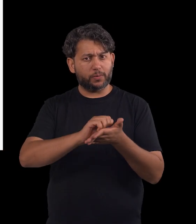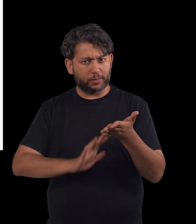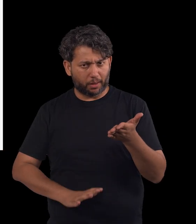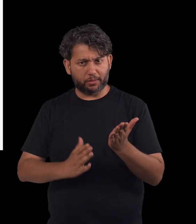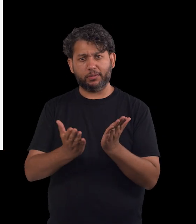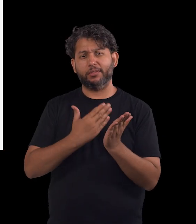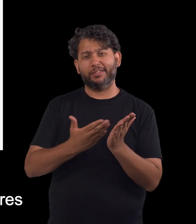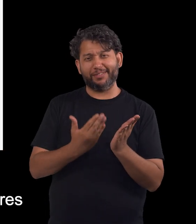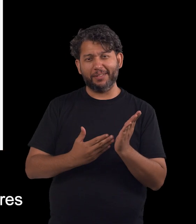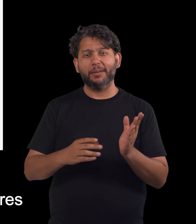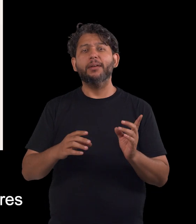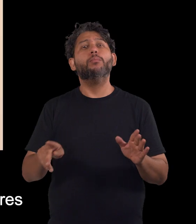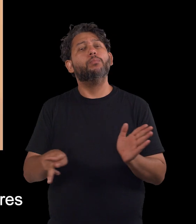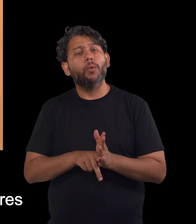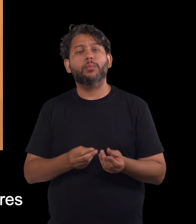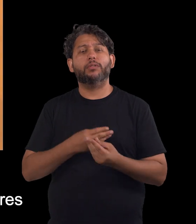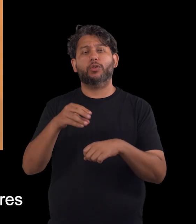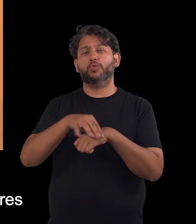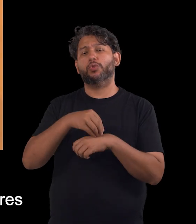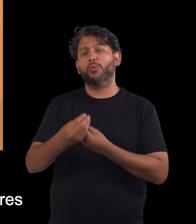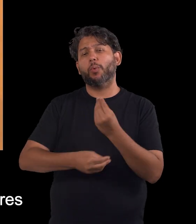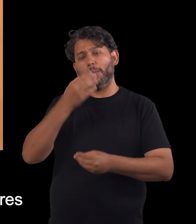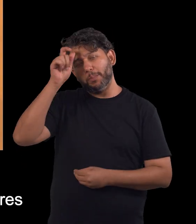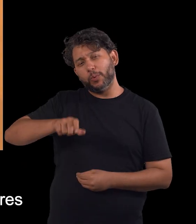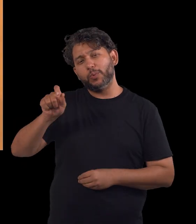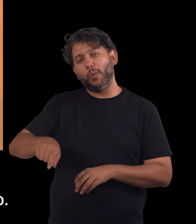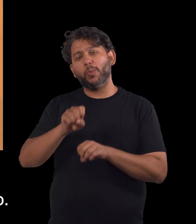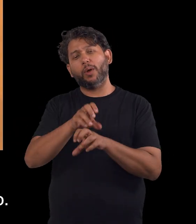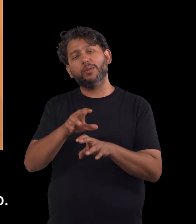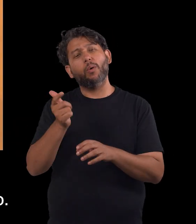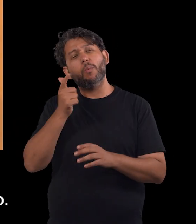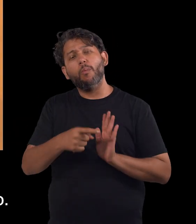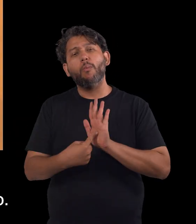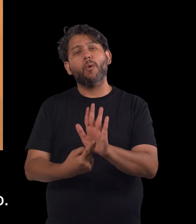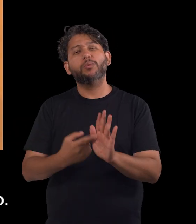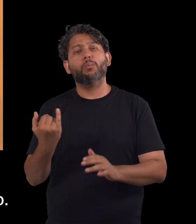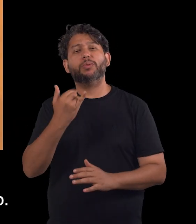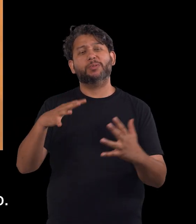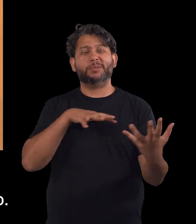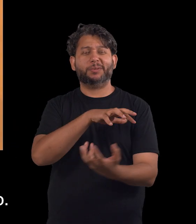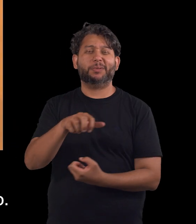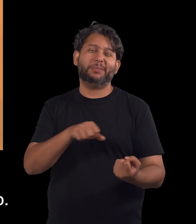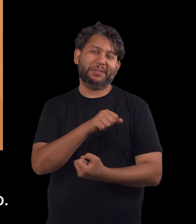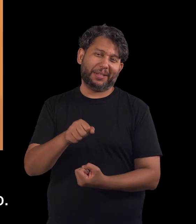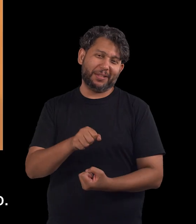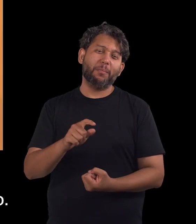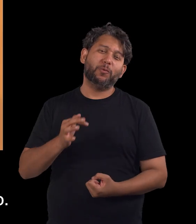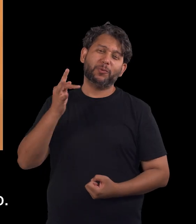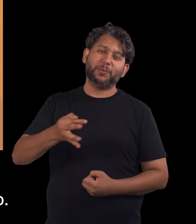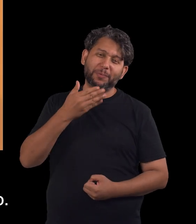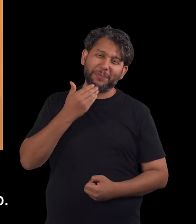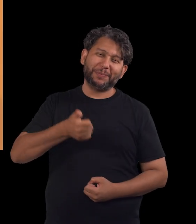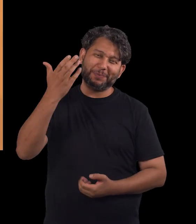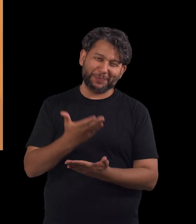cartilha pedagógica, que orienta e dá dicas de como educadores podem falar da importância da sustentabilidade para o